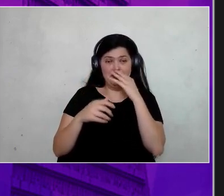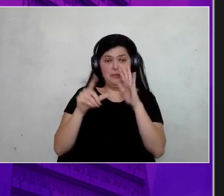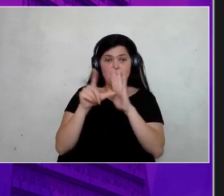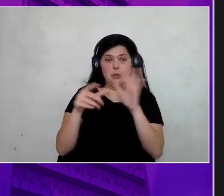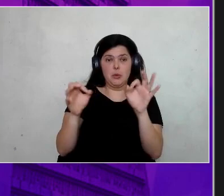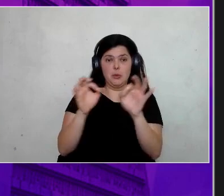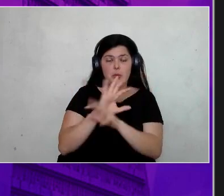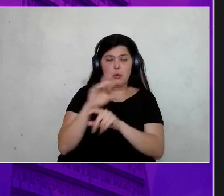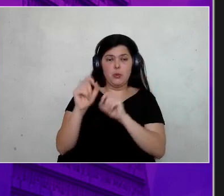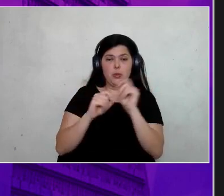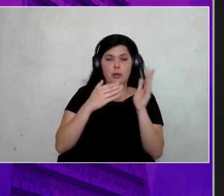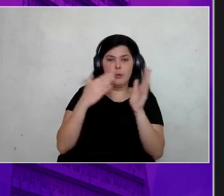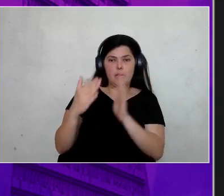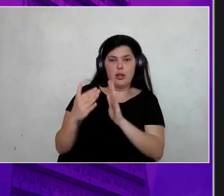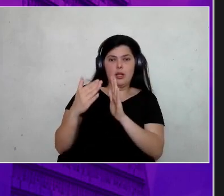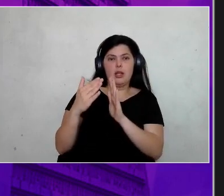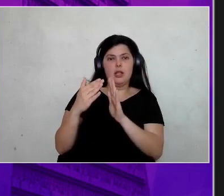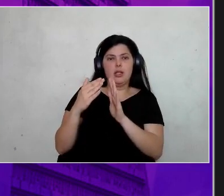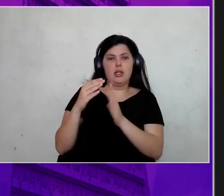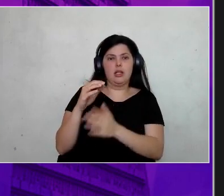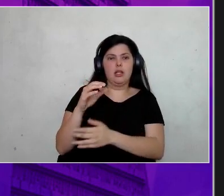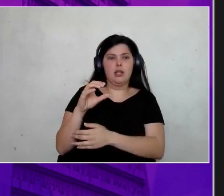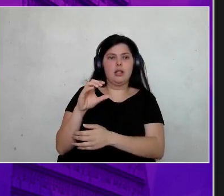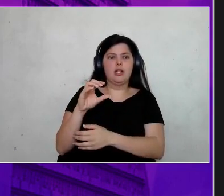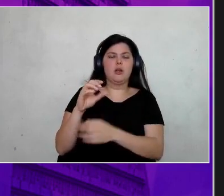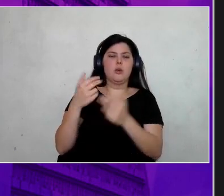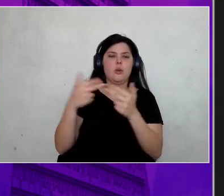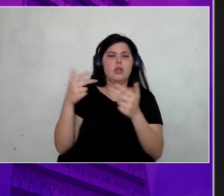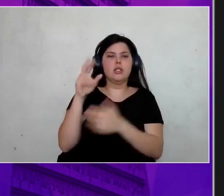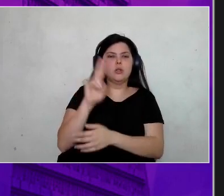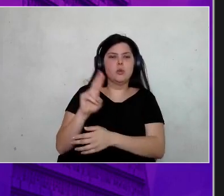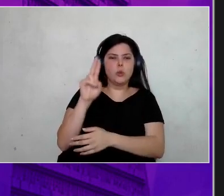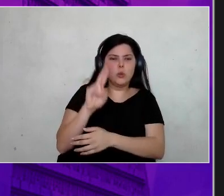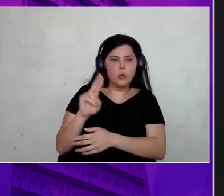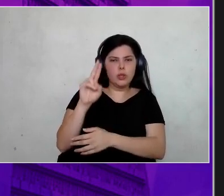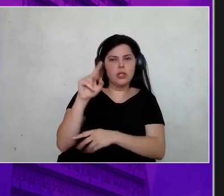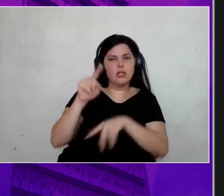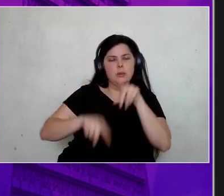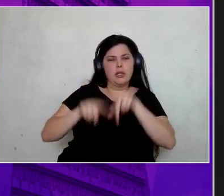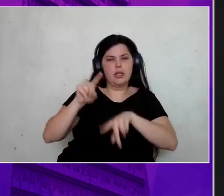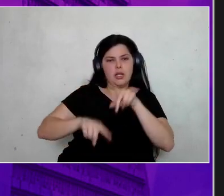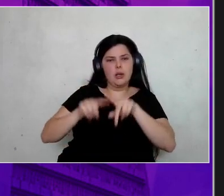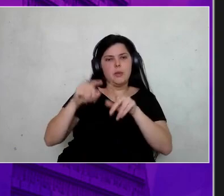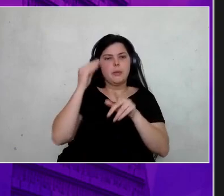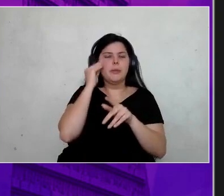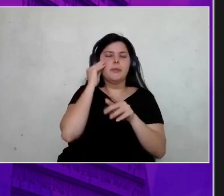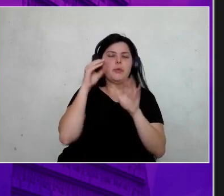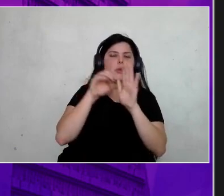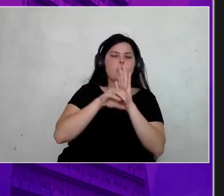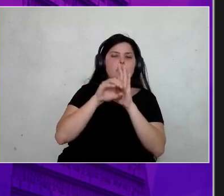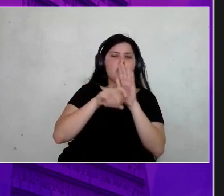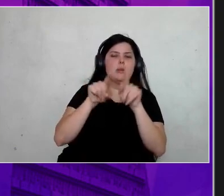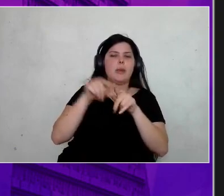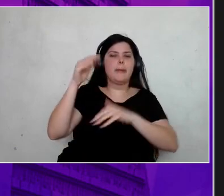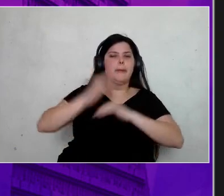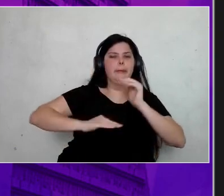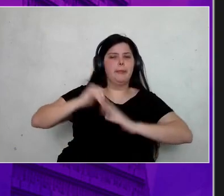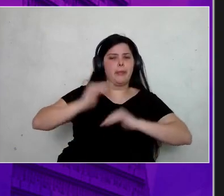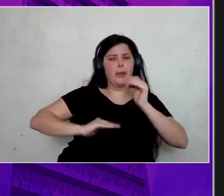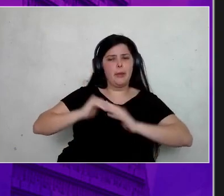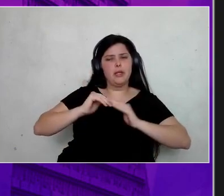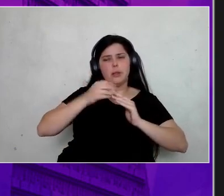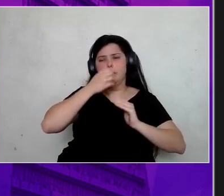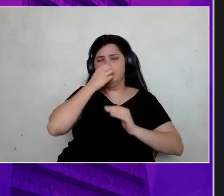parte mais de leaks úteis para vocês experimentarem todos esses conceitos e colocar em prática, né, que é muito